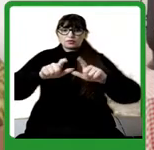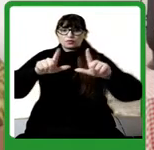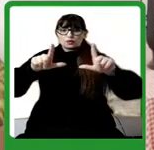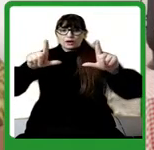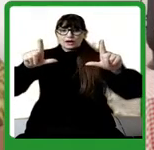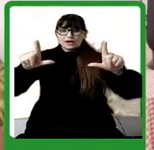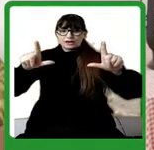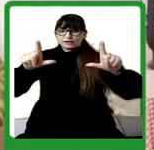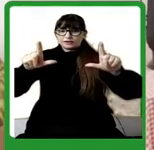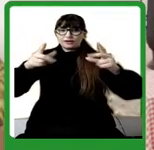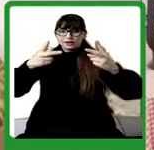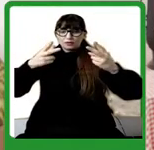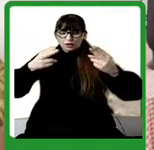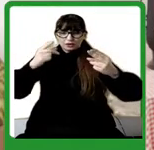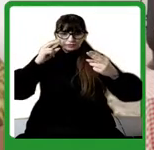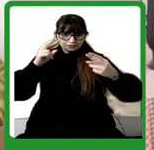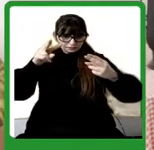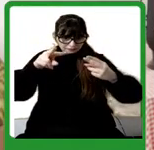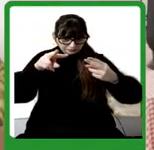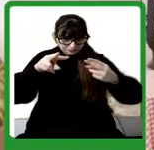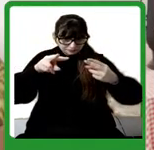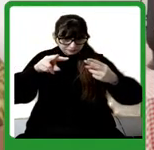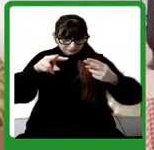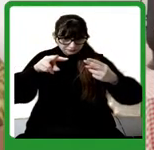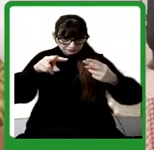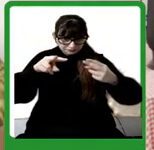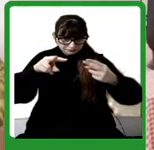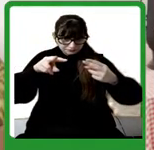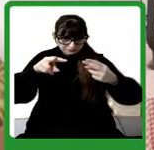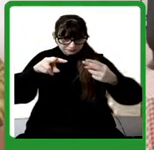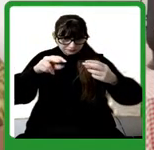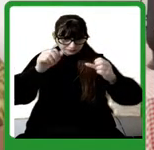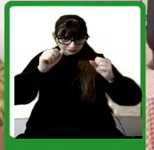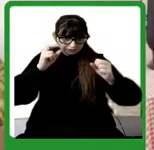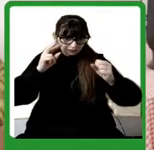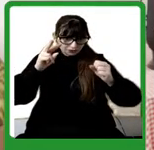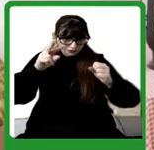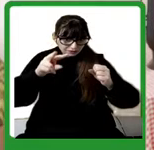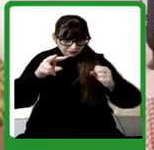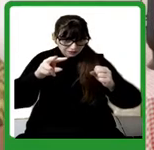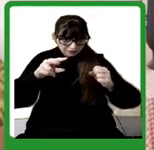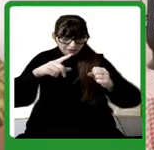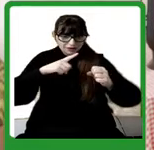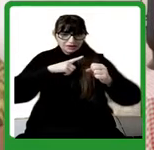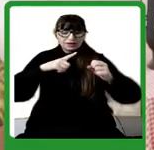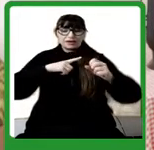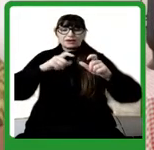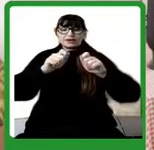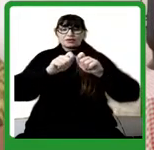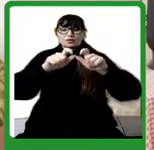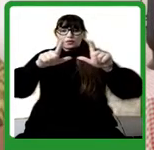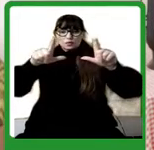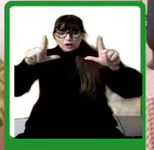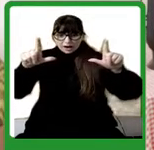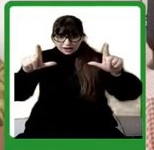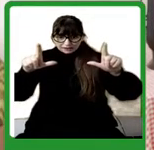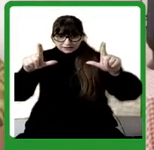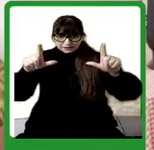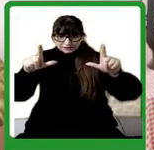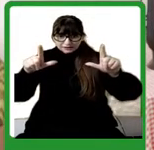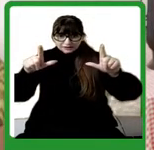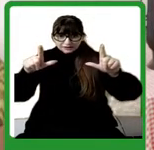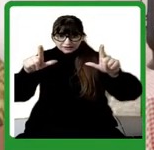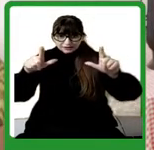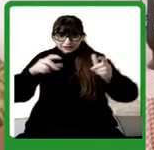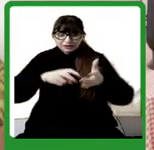Corta pra mim, nene. Tá pegando? Você viu eu aqui, ó. Tem um quadro desses aqui, ó. Que tu levanta de noite pra mijar, parece